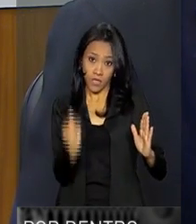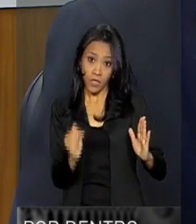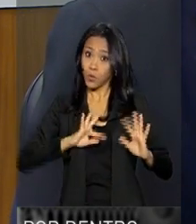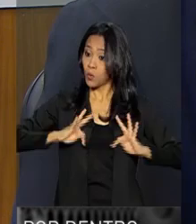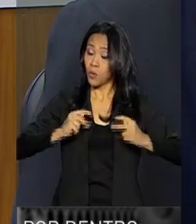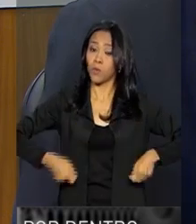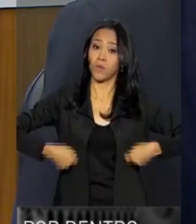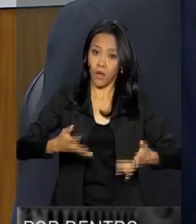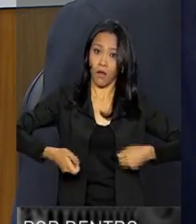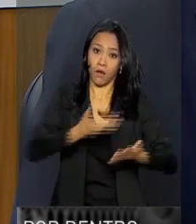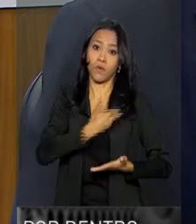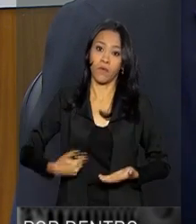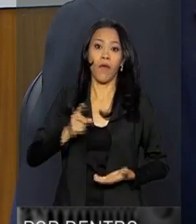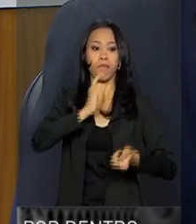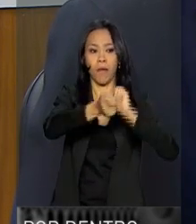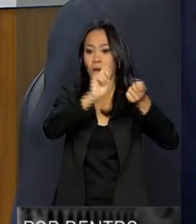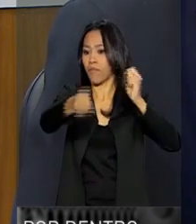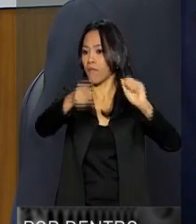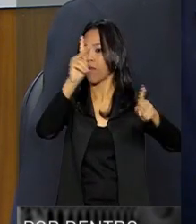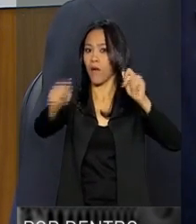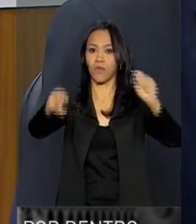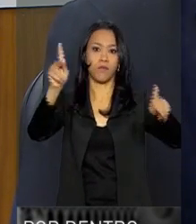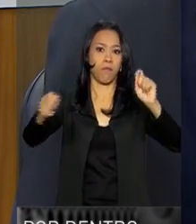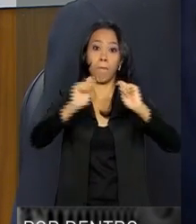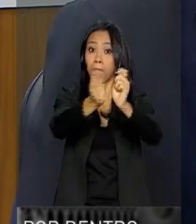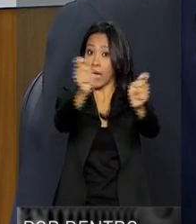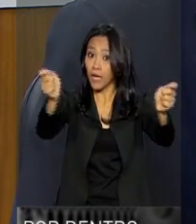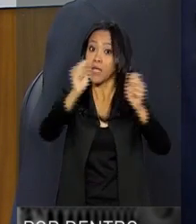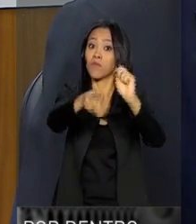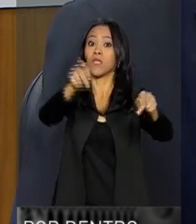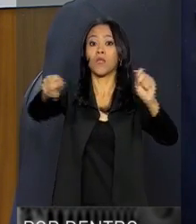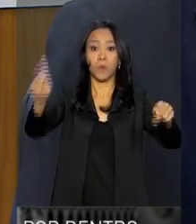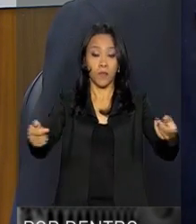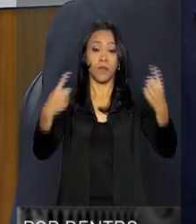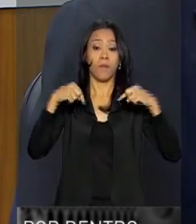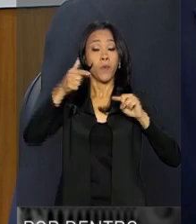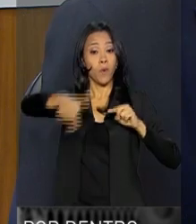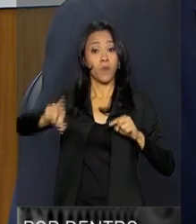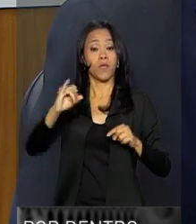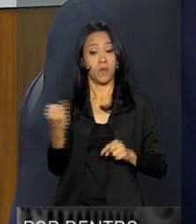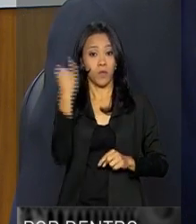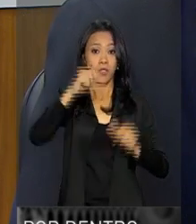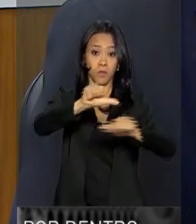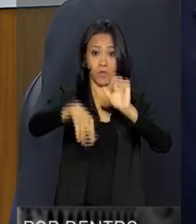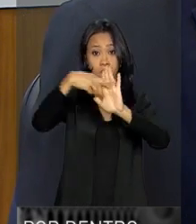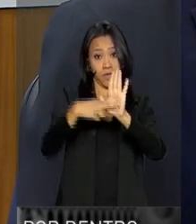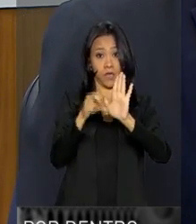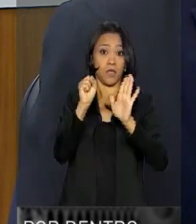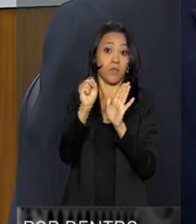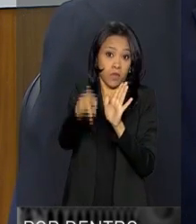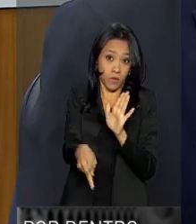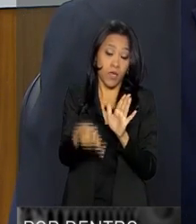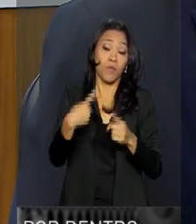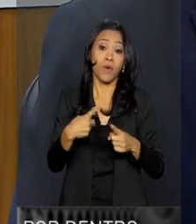foram com pagamento de previdência o outro motivo de que é muito importante reformar a previdência é de que o sistema atual